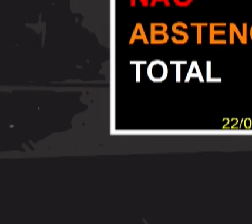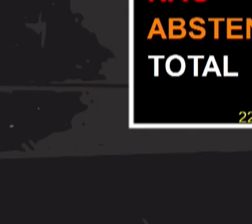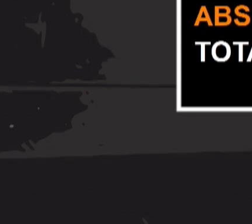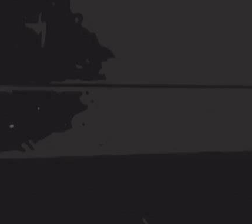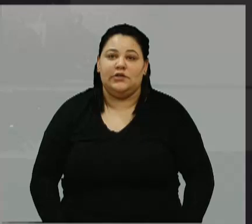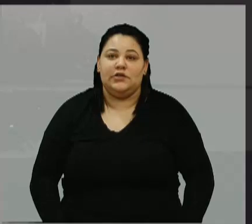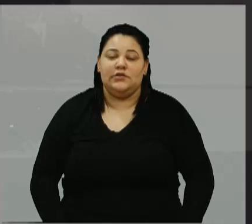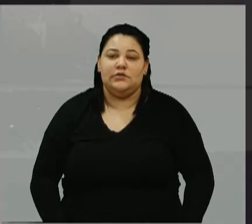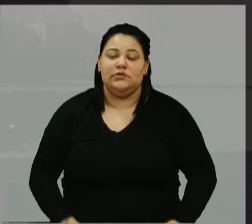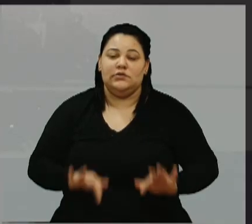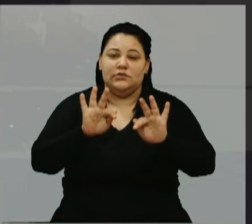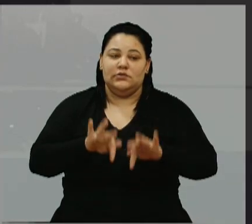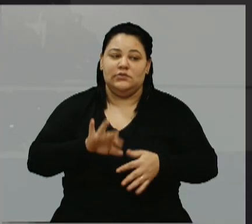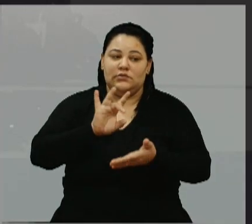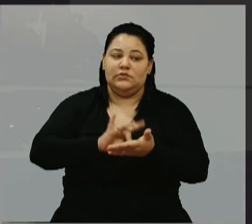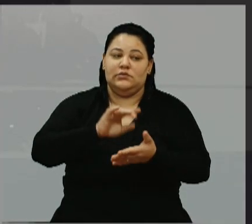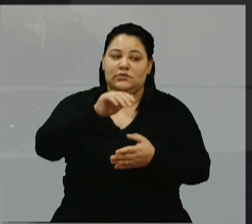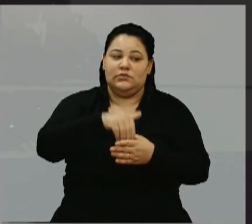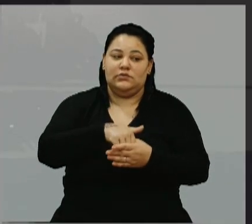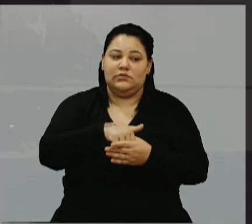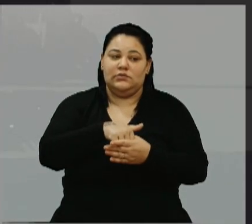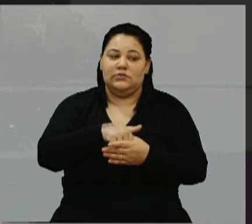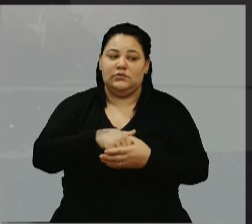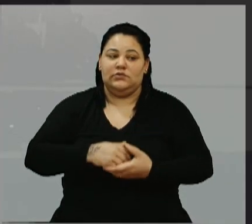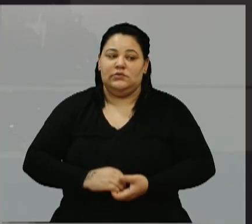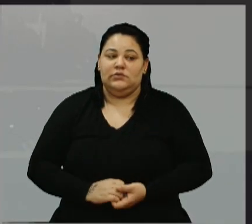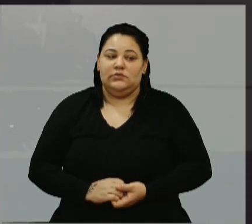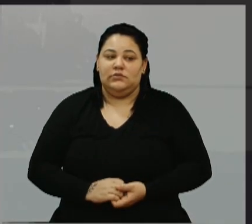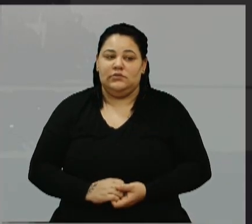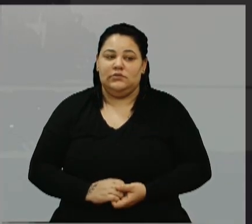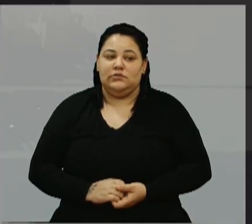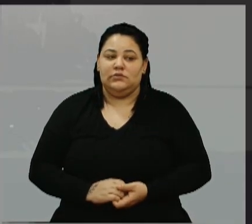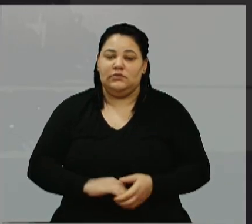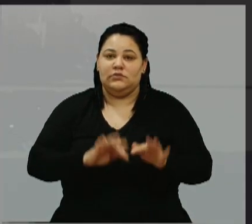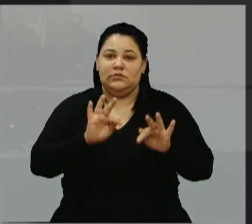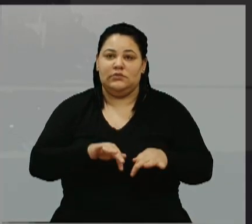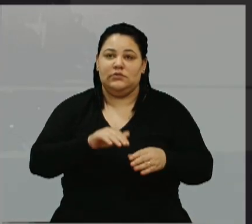Encerrado o registro dos votos, encerrada a votação.